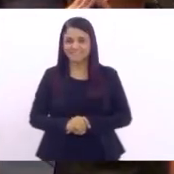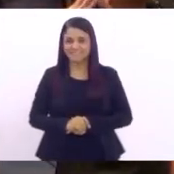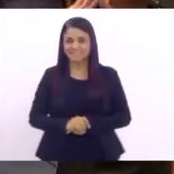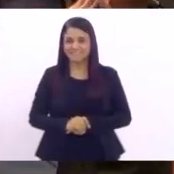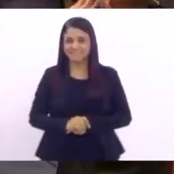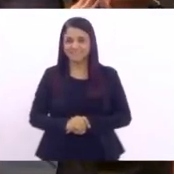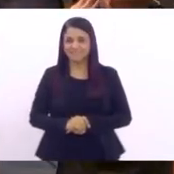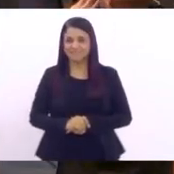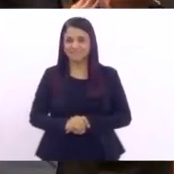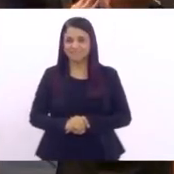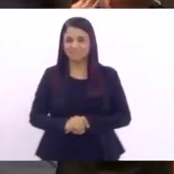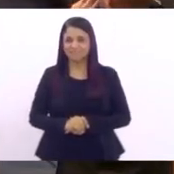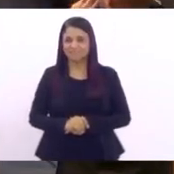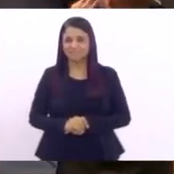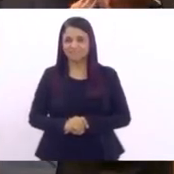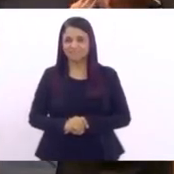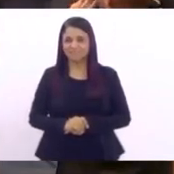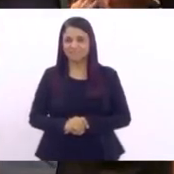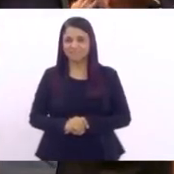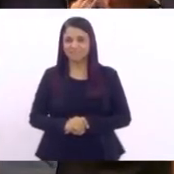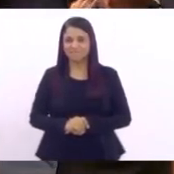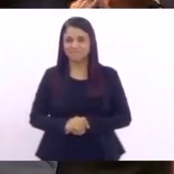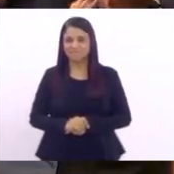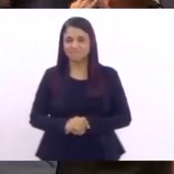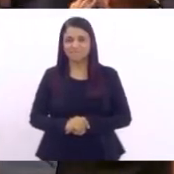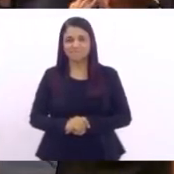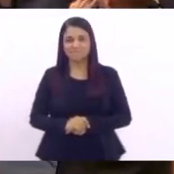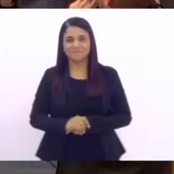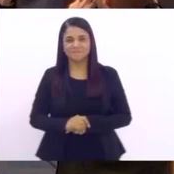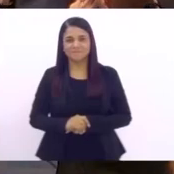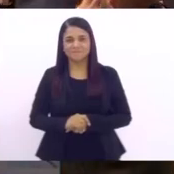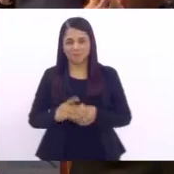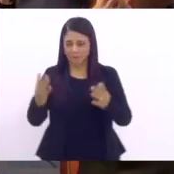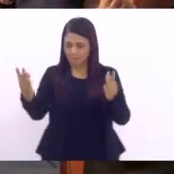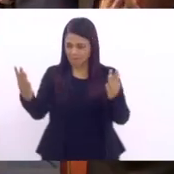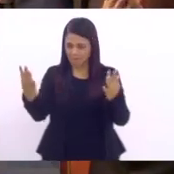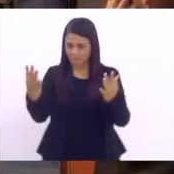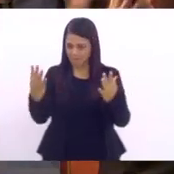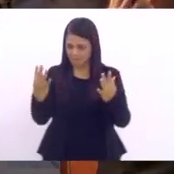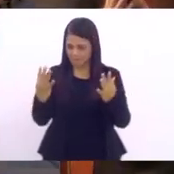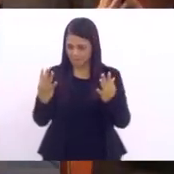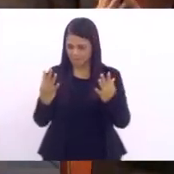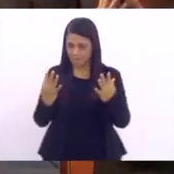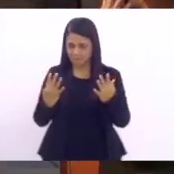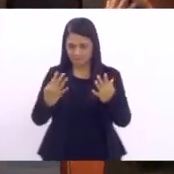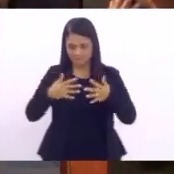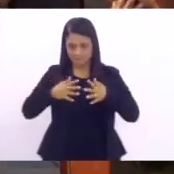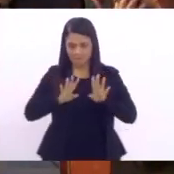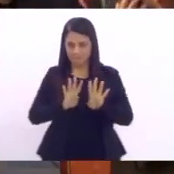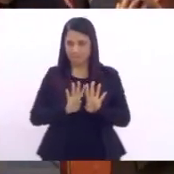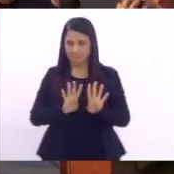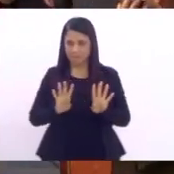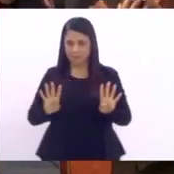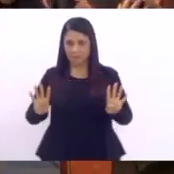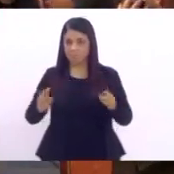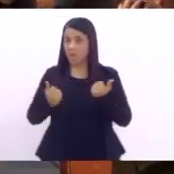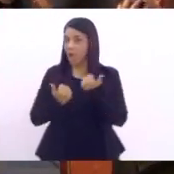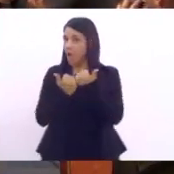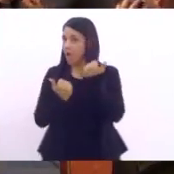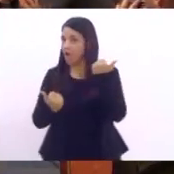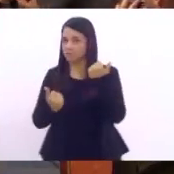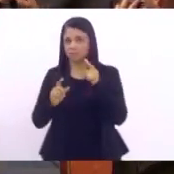Aguarda todos e todas virem. Não vale assessor, tem que ser o deputado e a